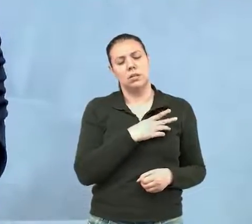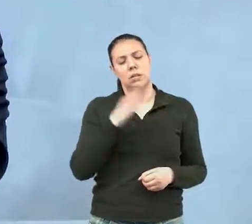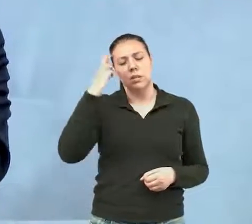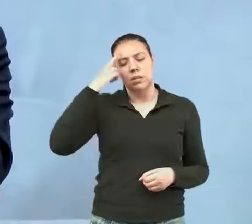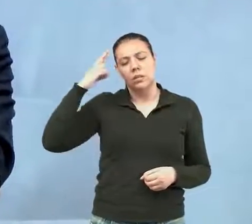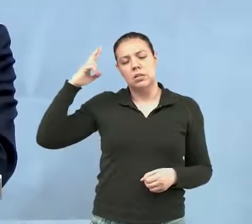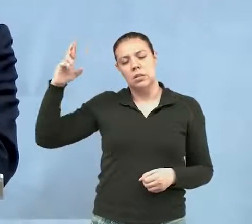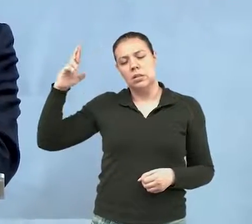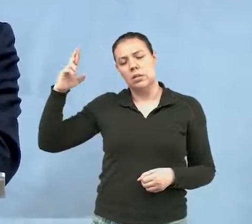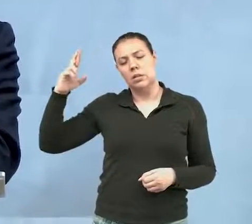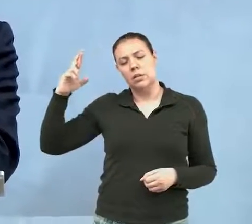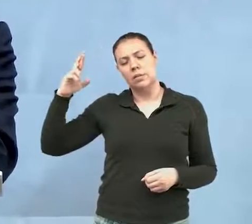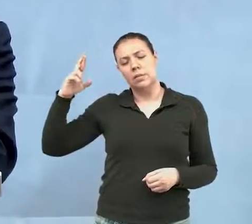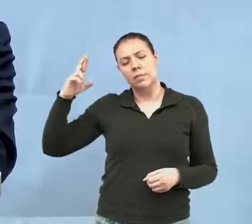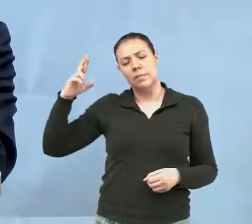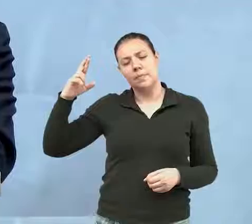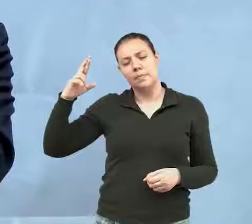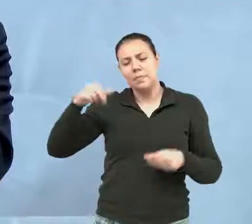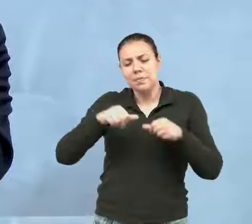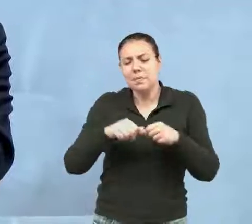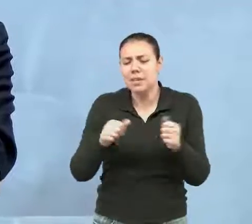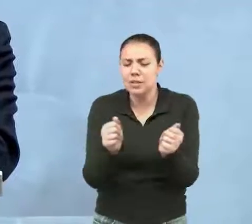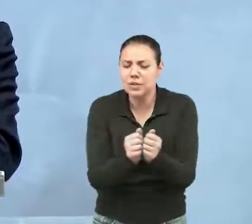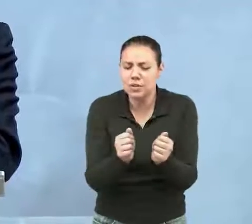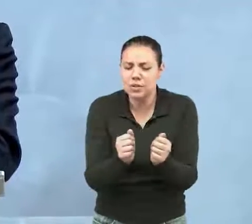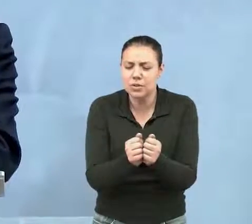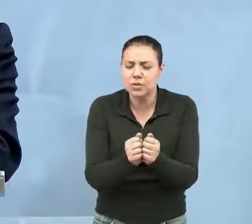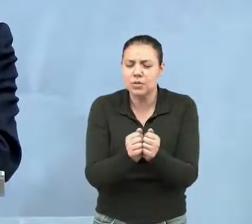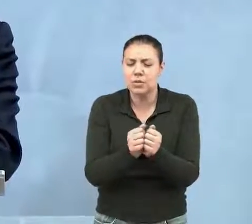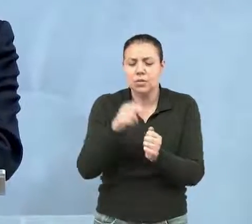Senhor, visita o coração do empresário que agora está aflito.